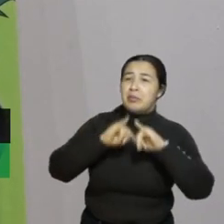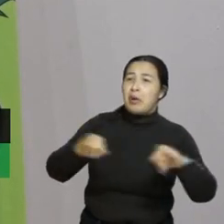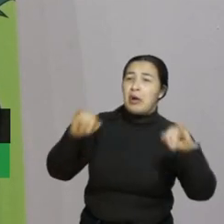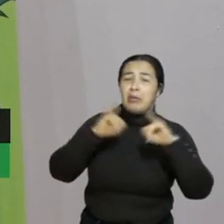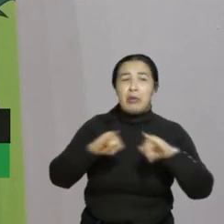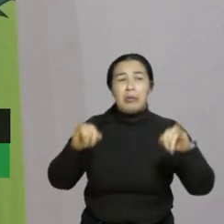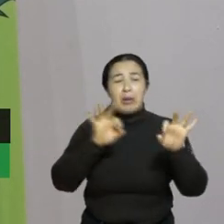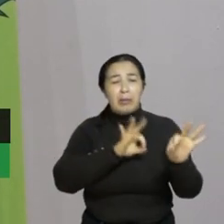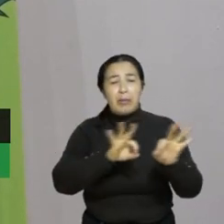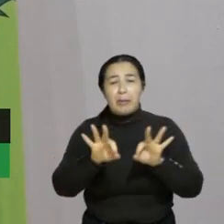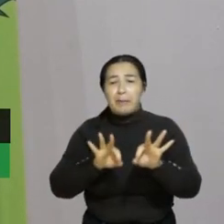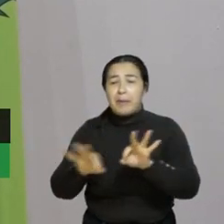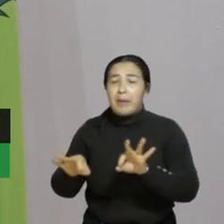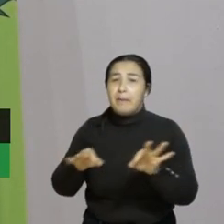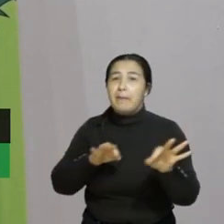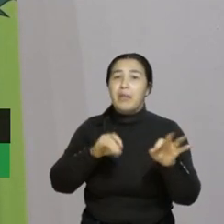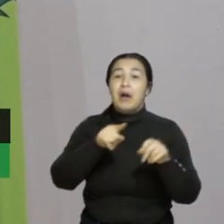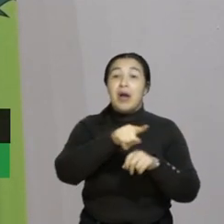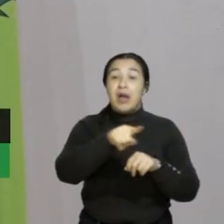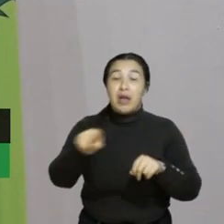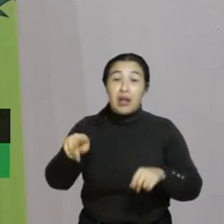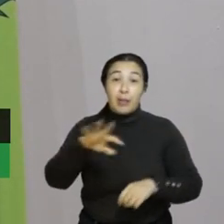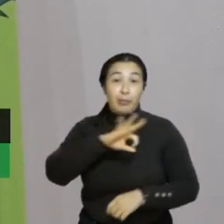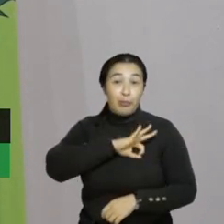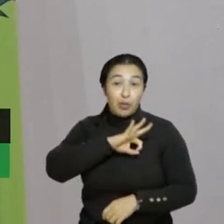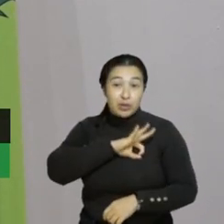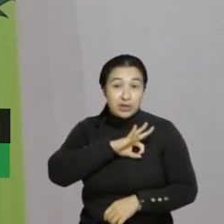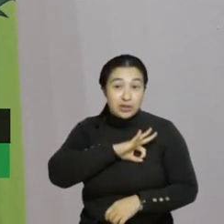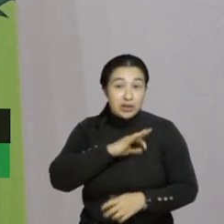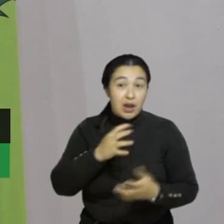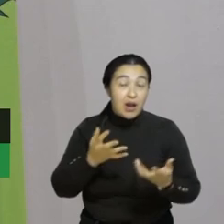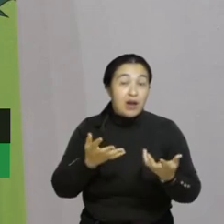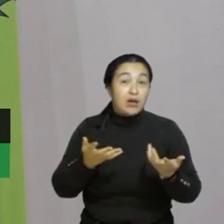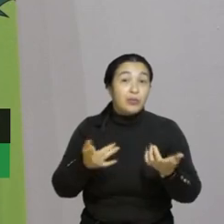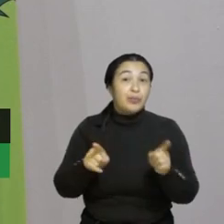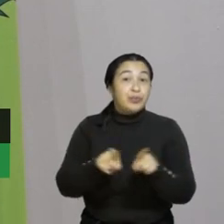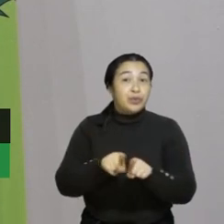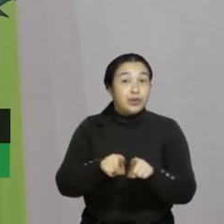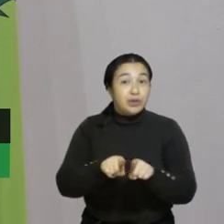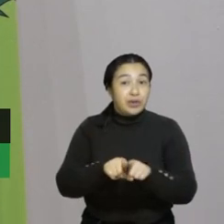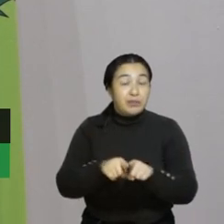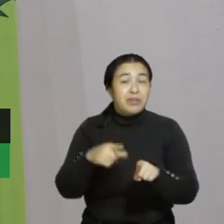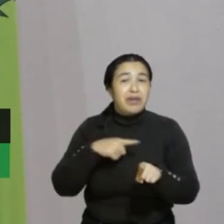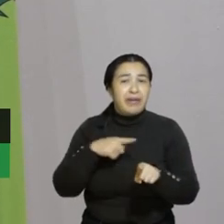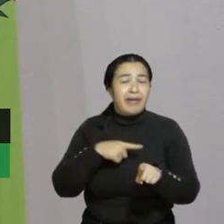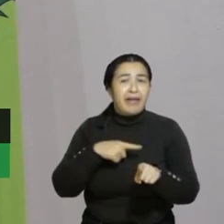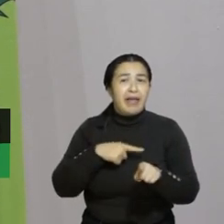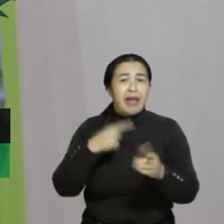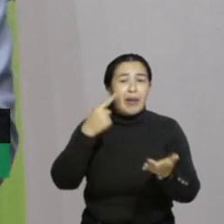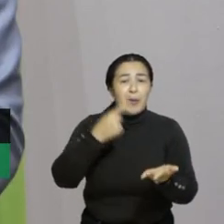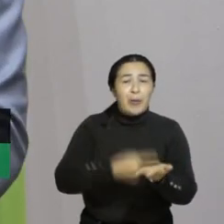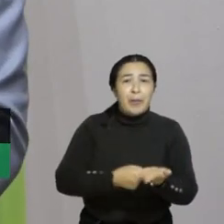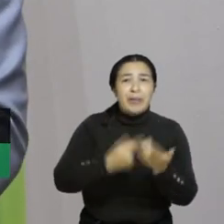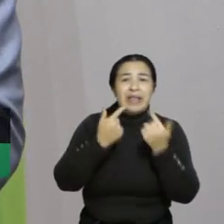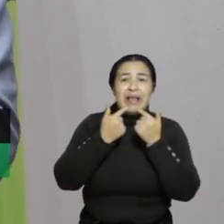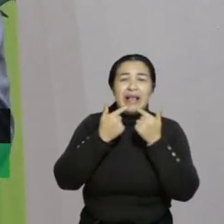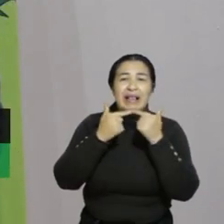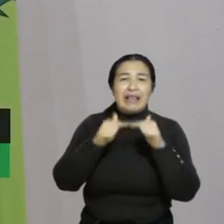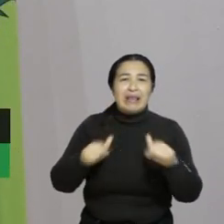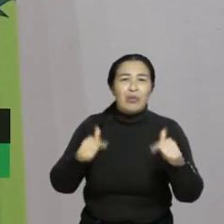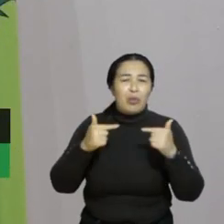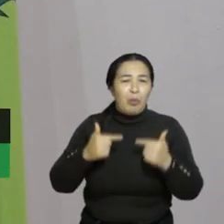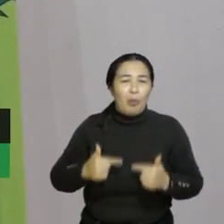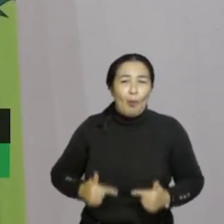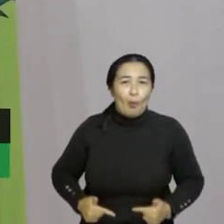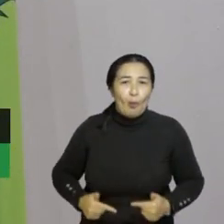os policiais, aqueles que querem instituir linguagem neutra, essa turma. E para quem não sabe o